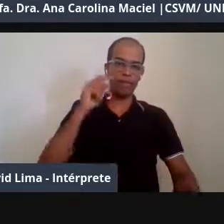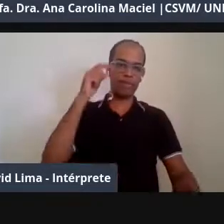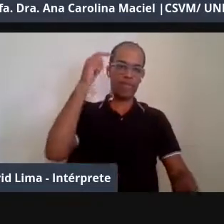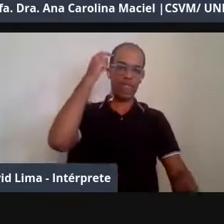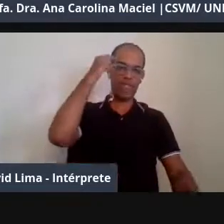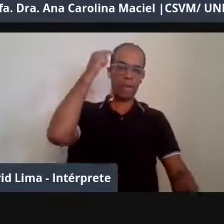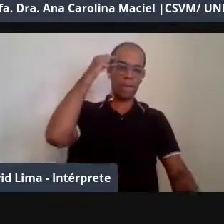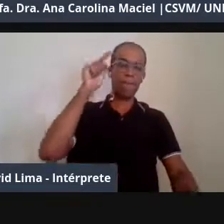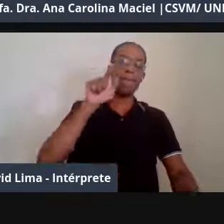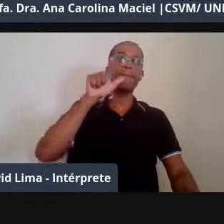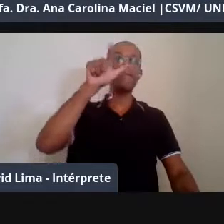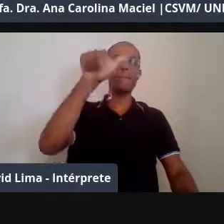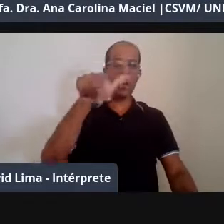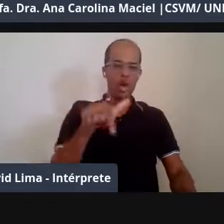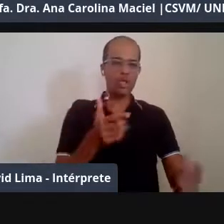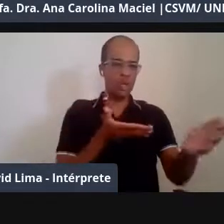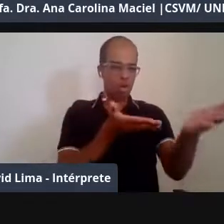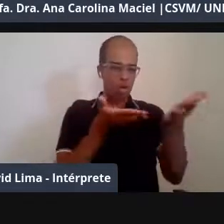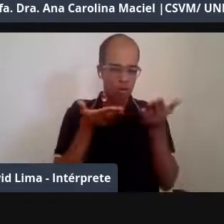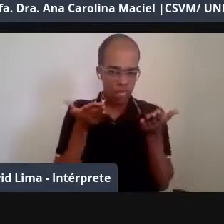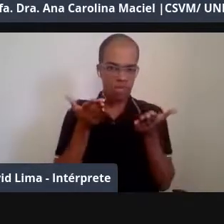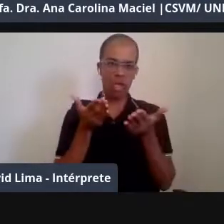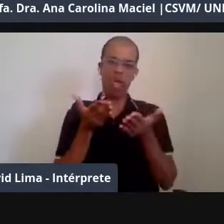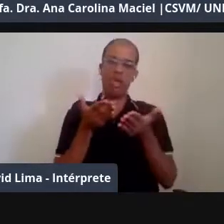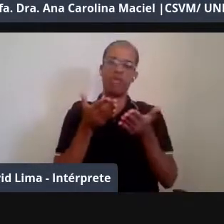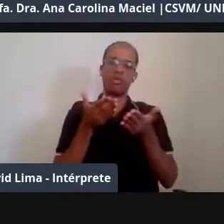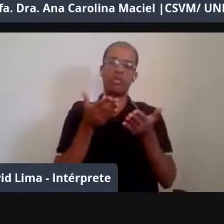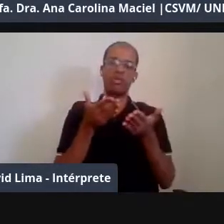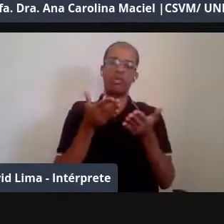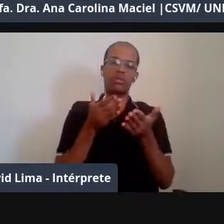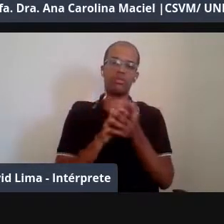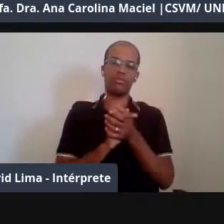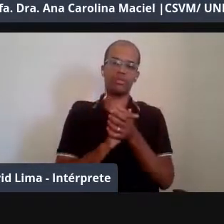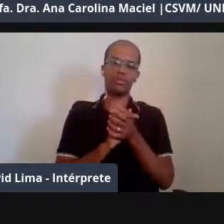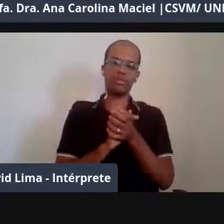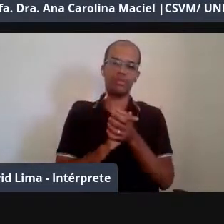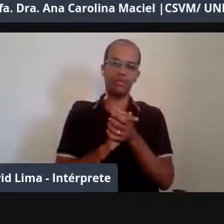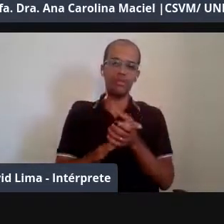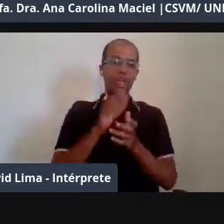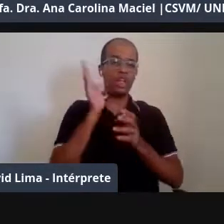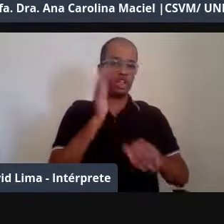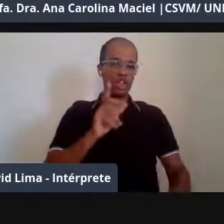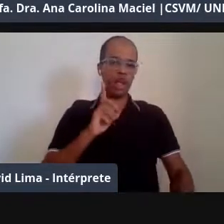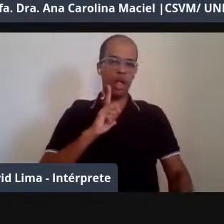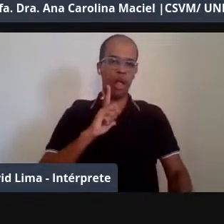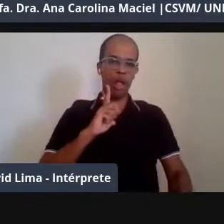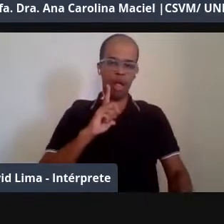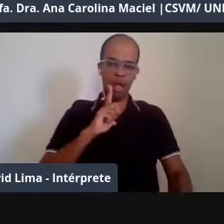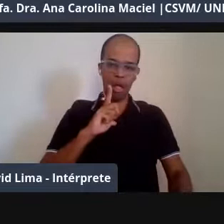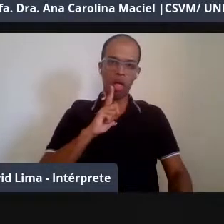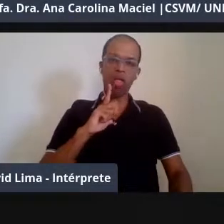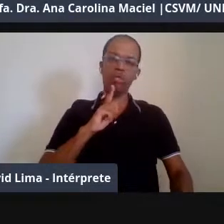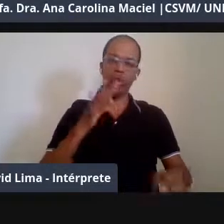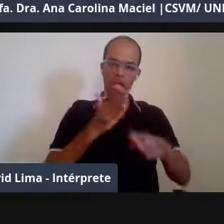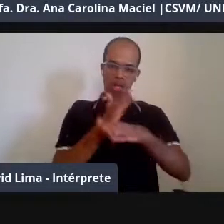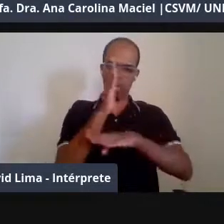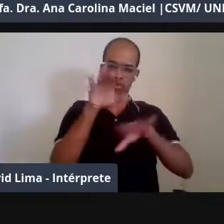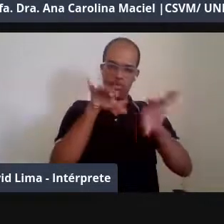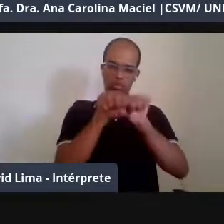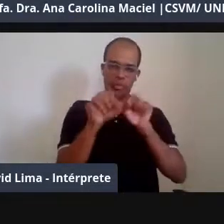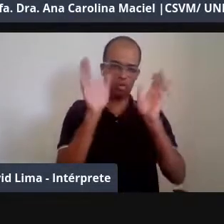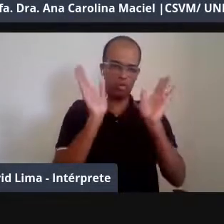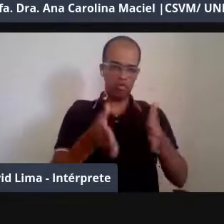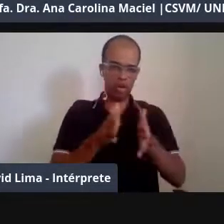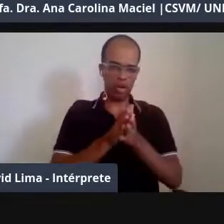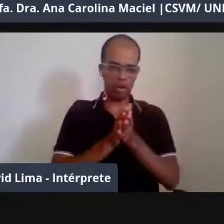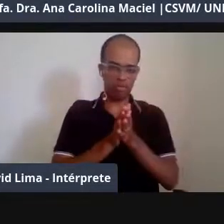convidei ele para um dos encontros que eu organizo normalmente, ele já tinha revalidado o seu diploma. E olha só como